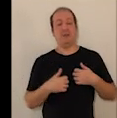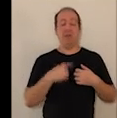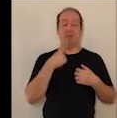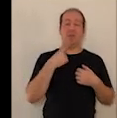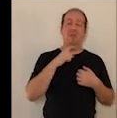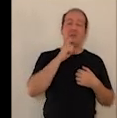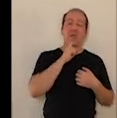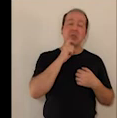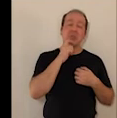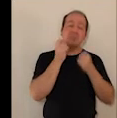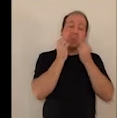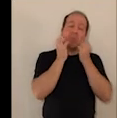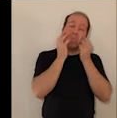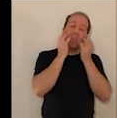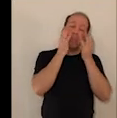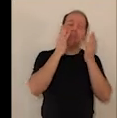esverdeado.